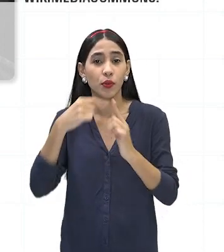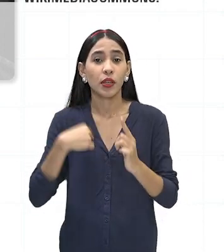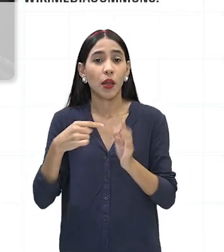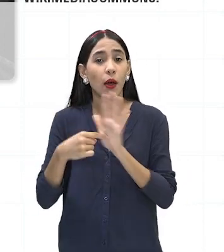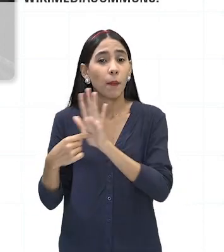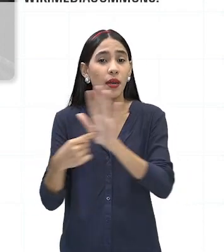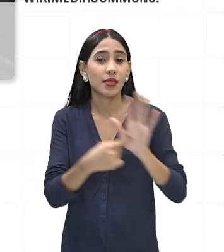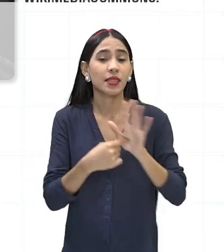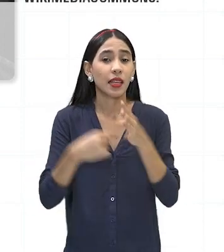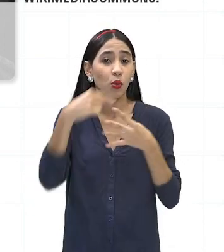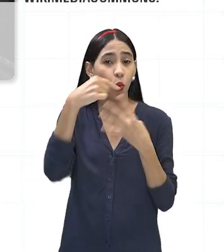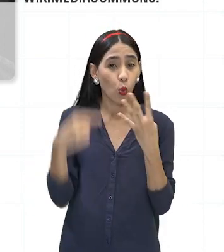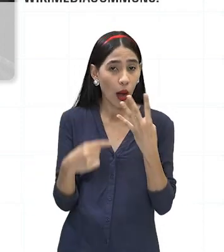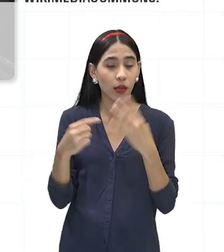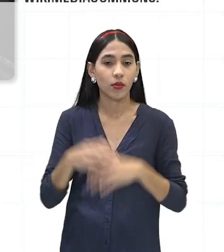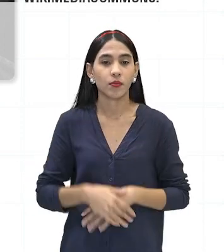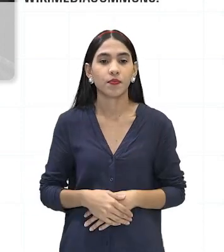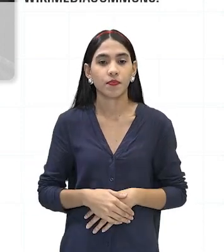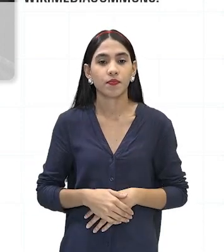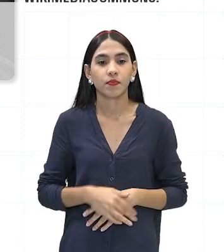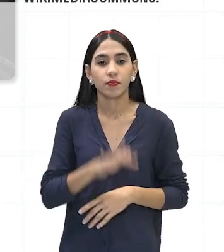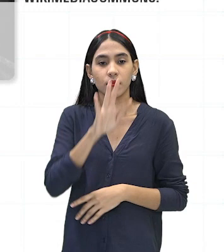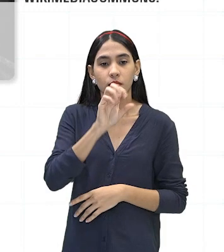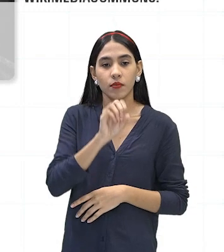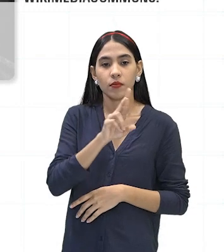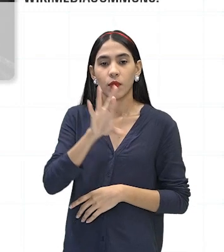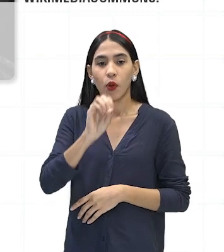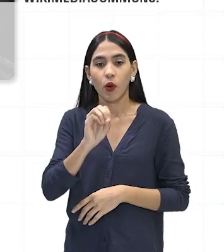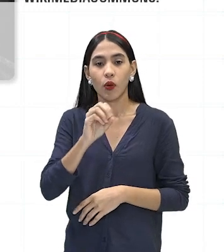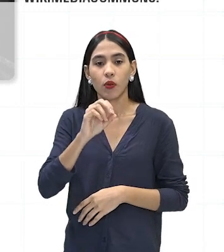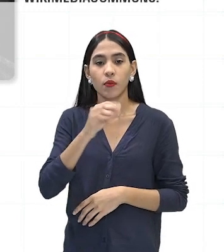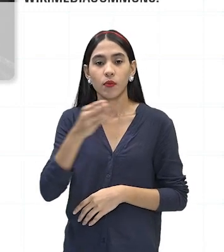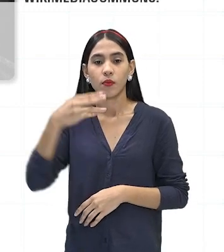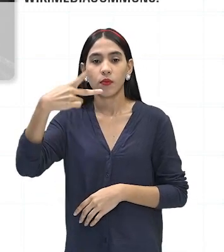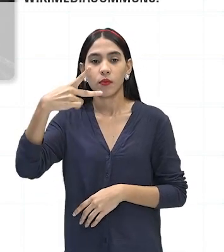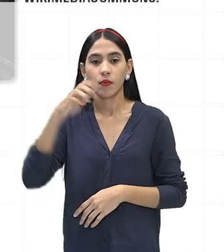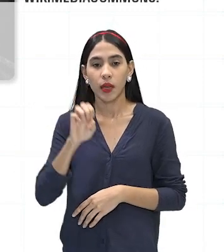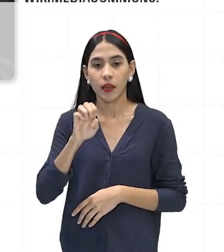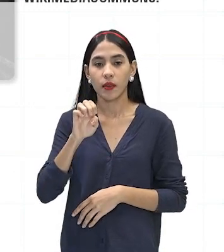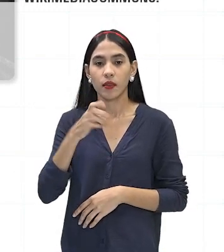4 estilos para vocês. Nós temos aí o forró pé de serra, que também é chamado de forró